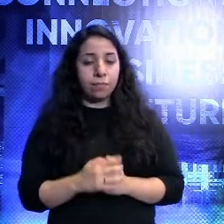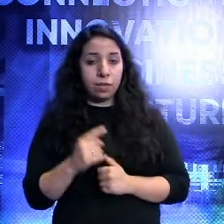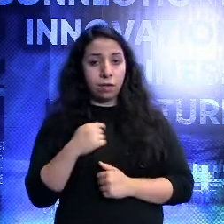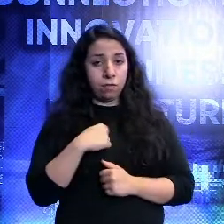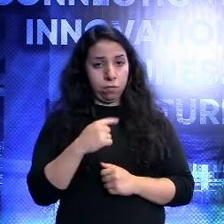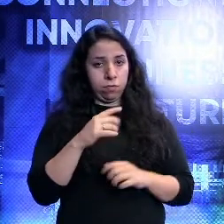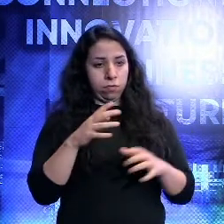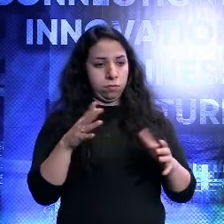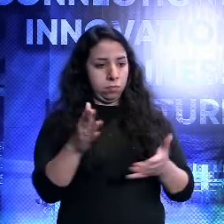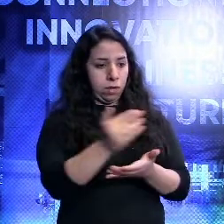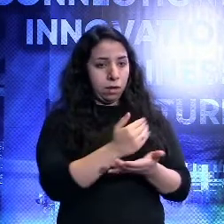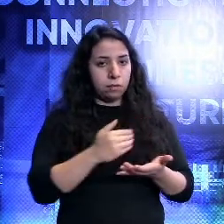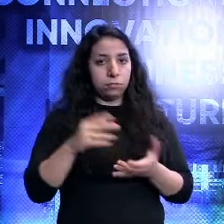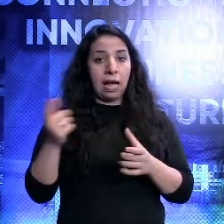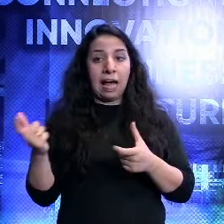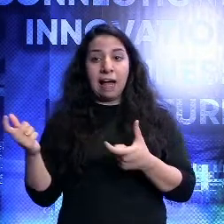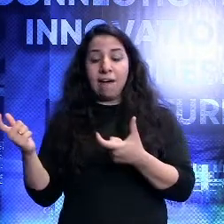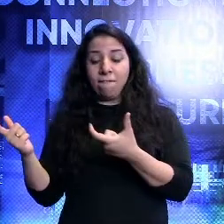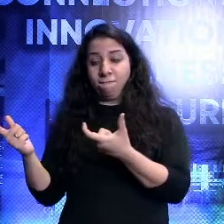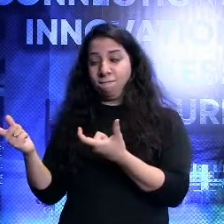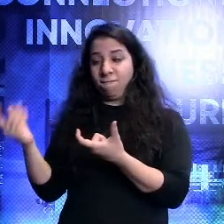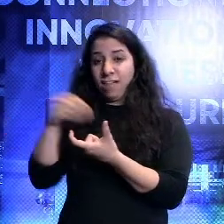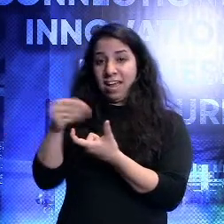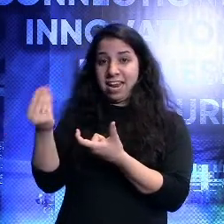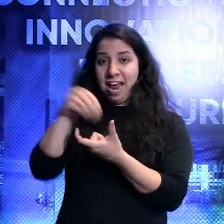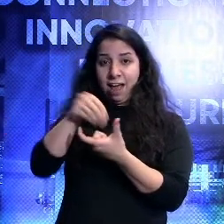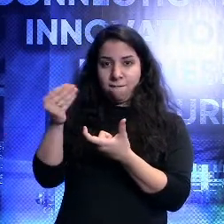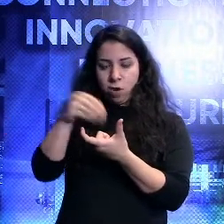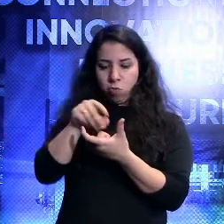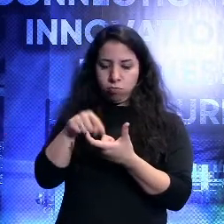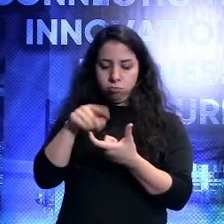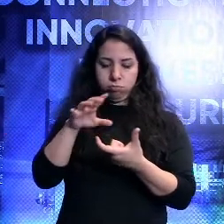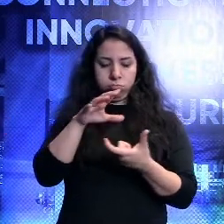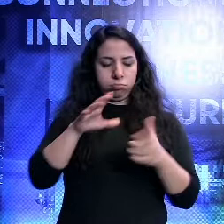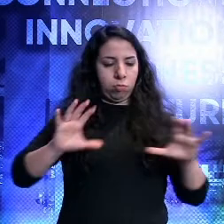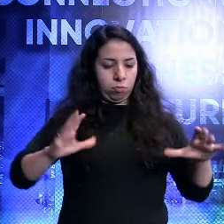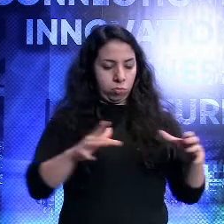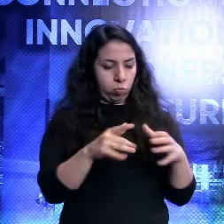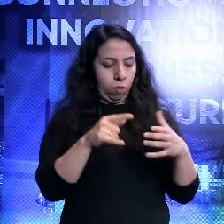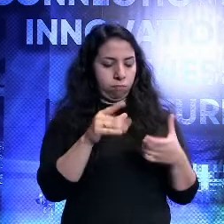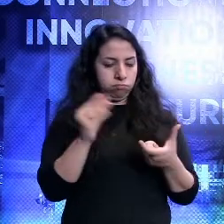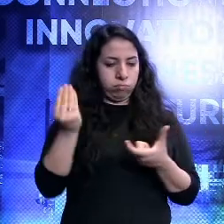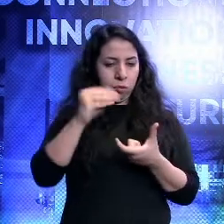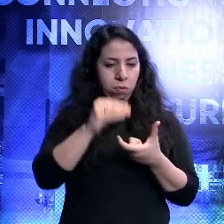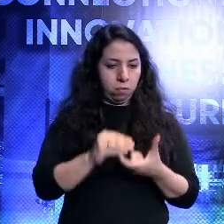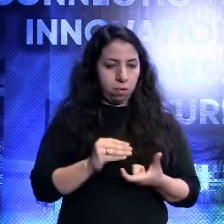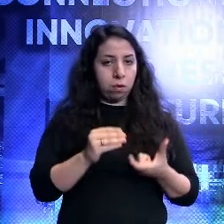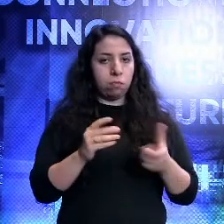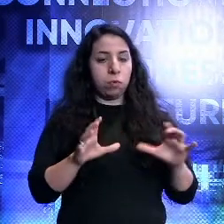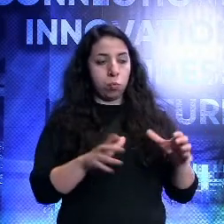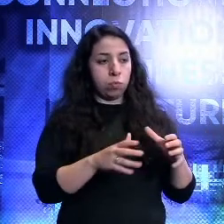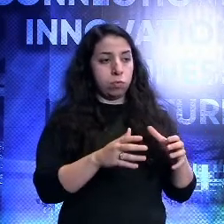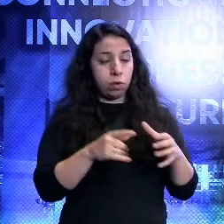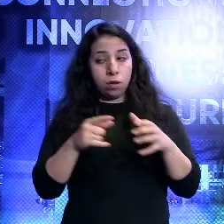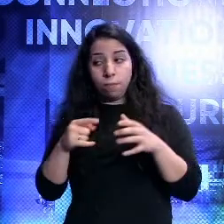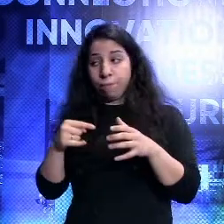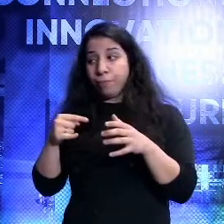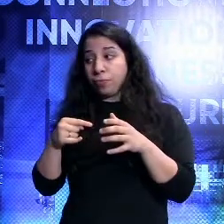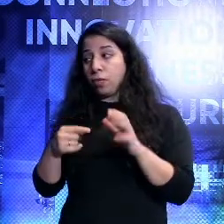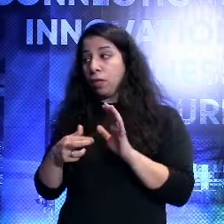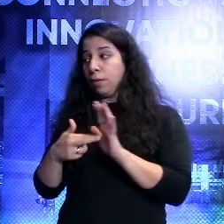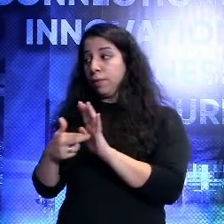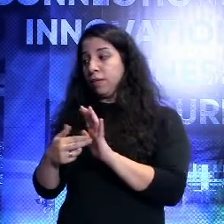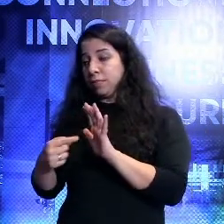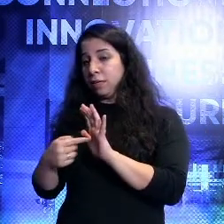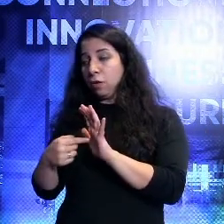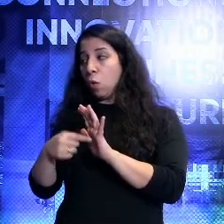de variáveis, certo? Que representam estatisticamente quem é aquela persona, ou como aqueles usuários, quem eles são, que idade